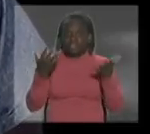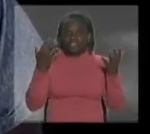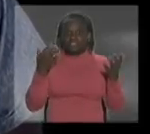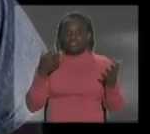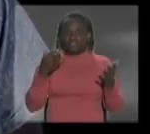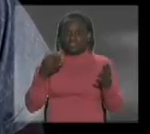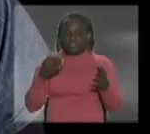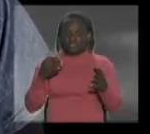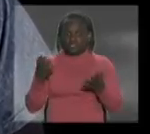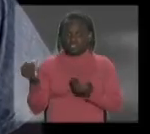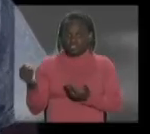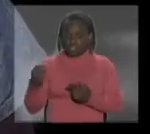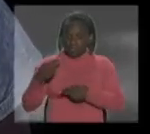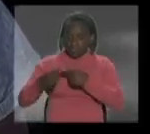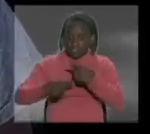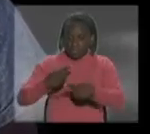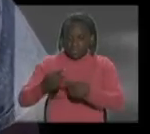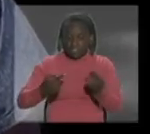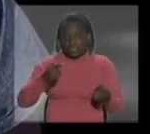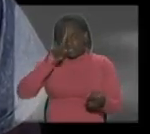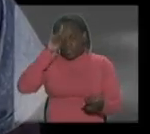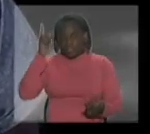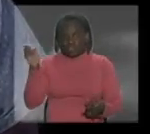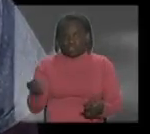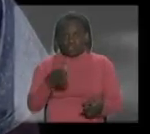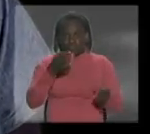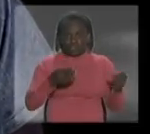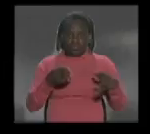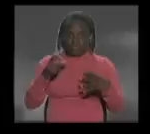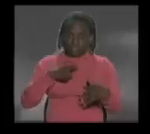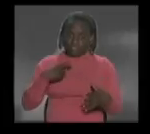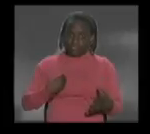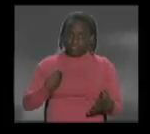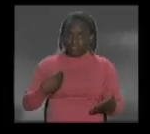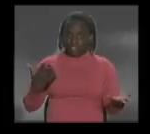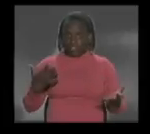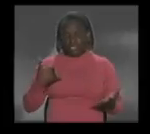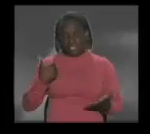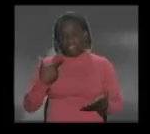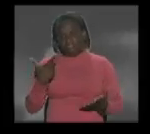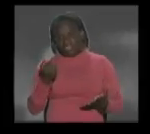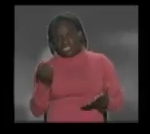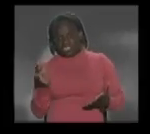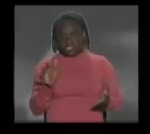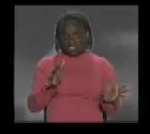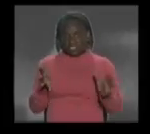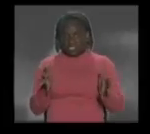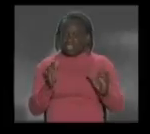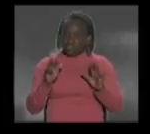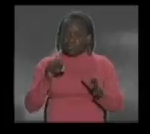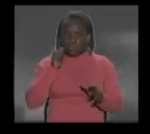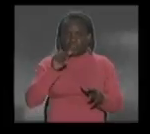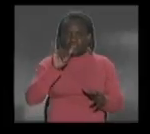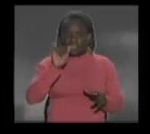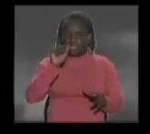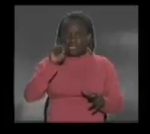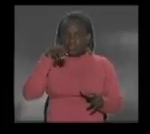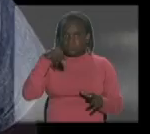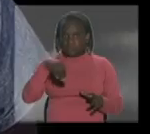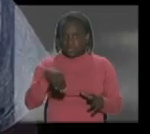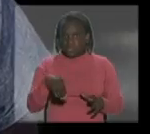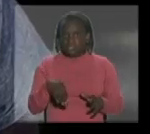uma geração de realizadores que agora está aí nessa faixa dos 20 e poucos anos, como é o caso da Yasmin,